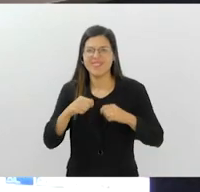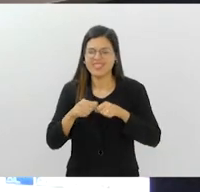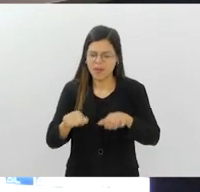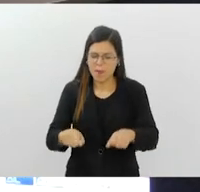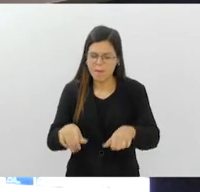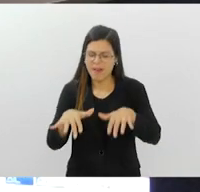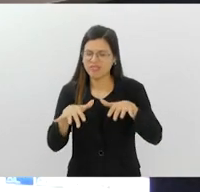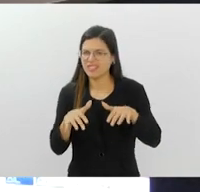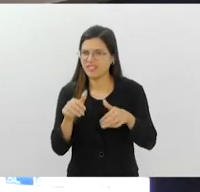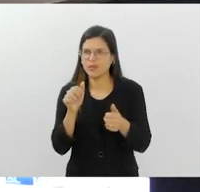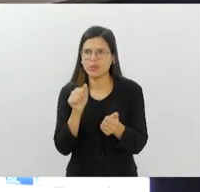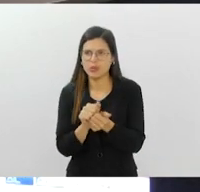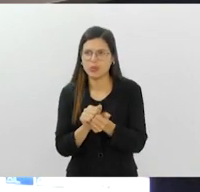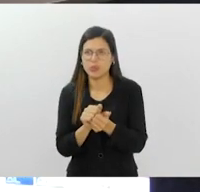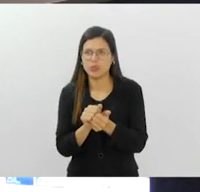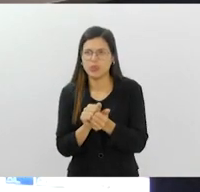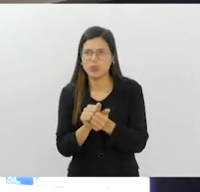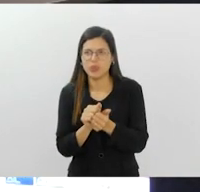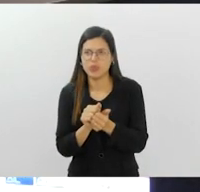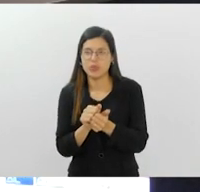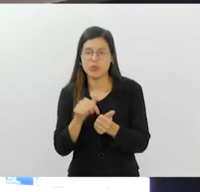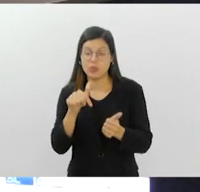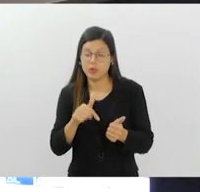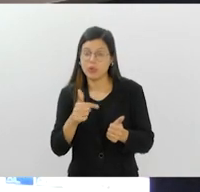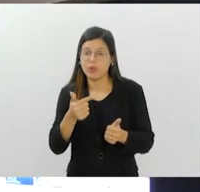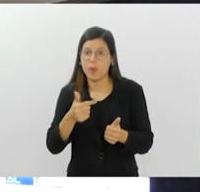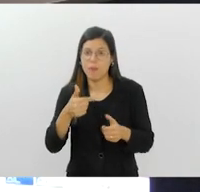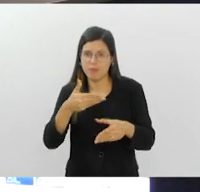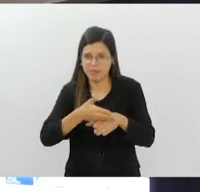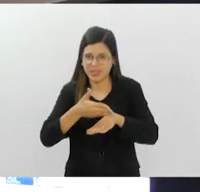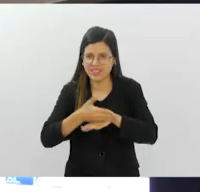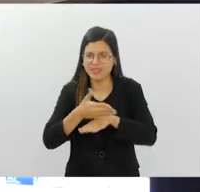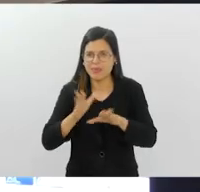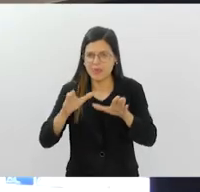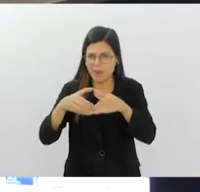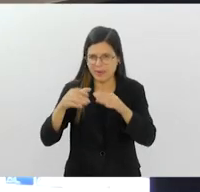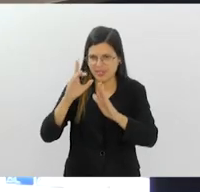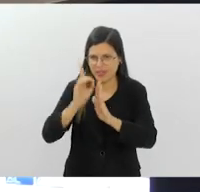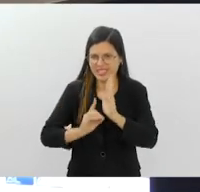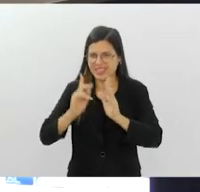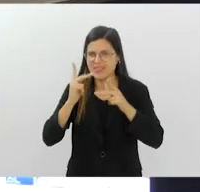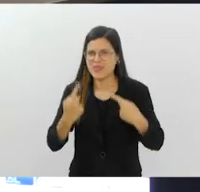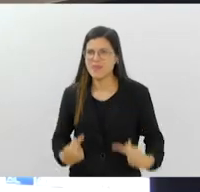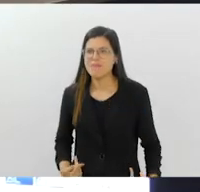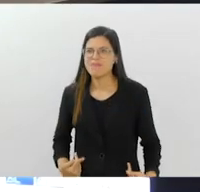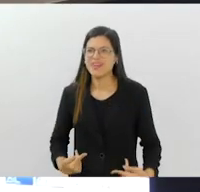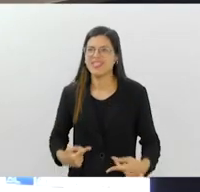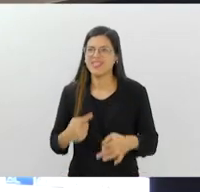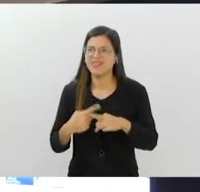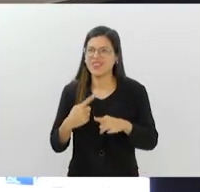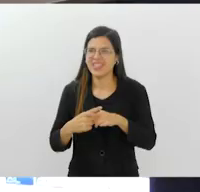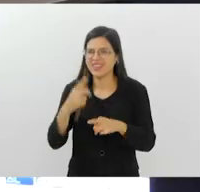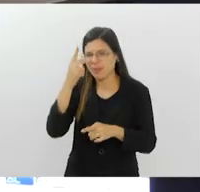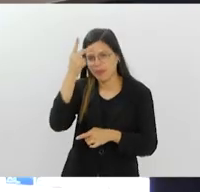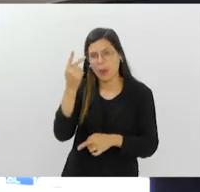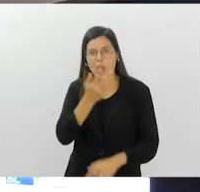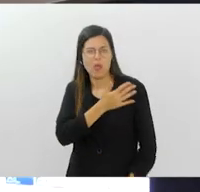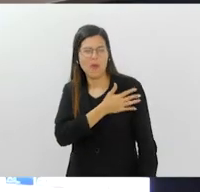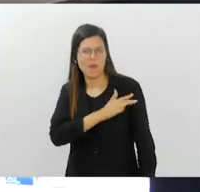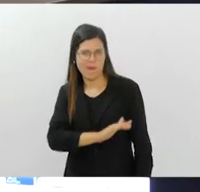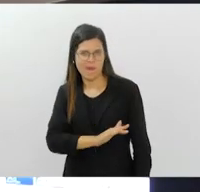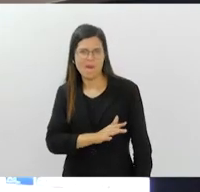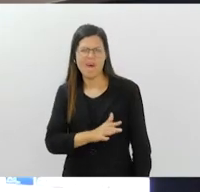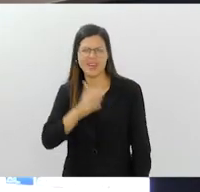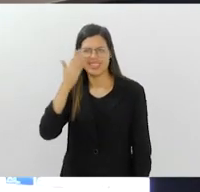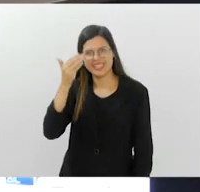contigo eu sou suplente da Comissão de Direitos Humanos Mas eu sempre sou que dou quórum porque muita gente não gosta então a Dani sabe que